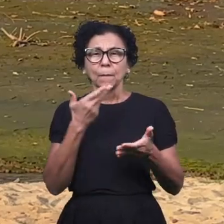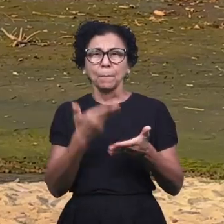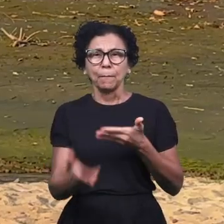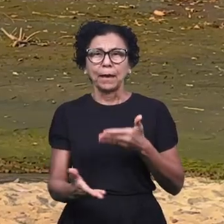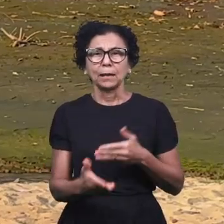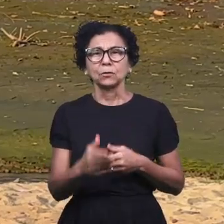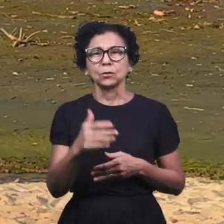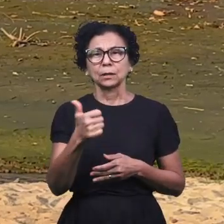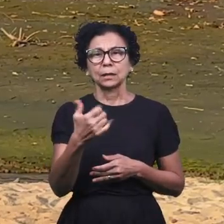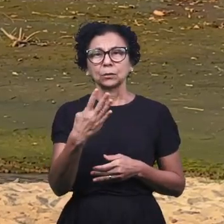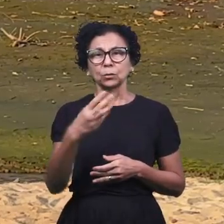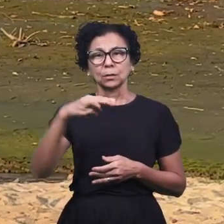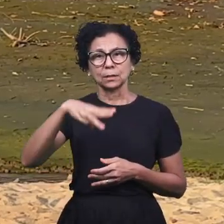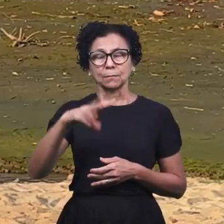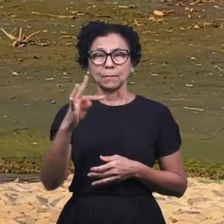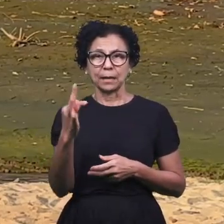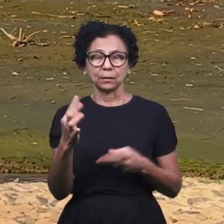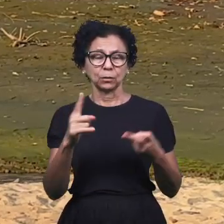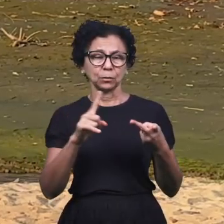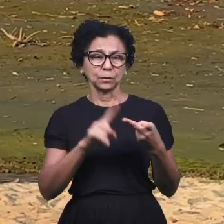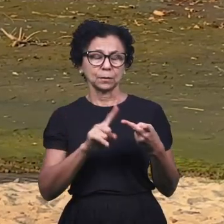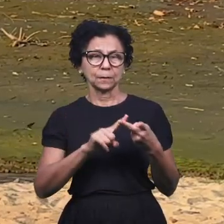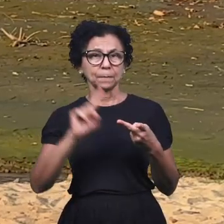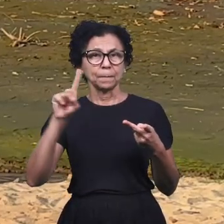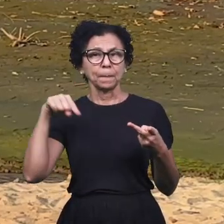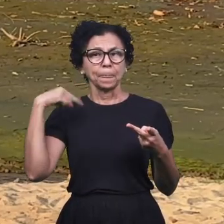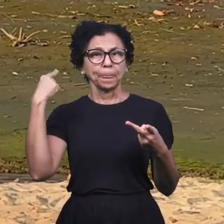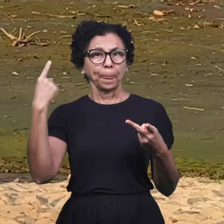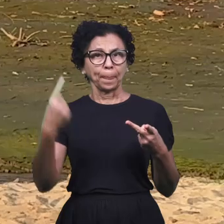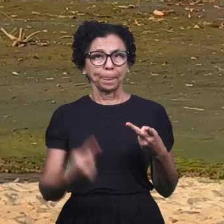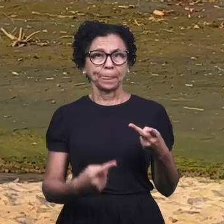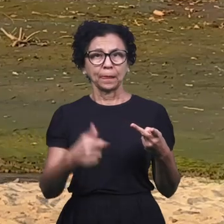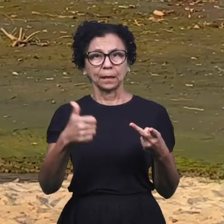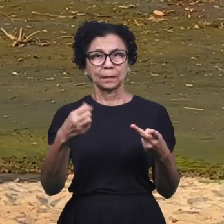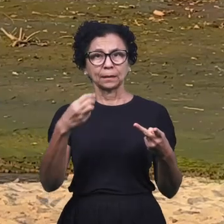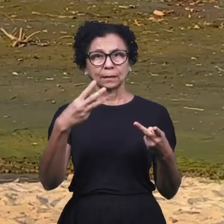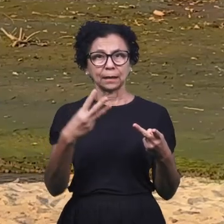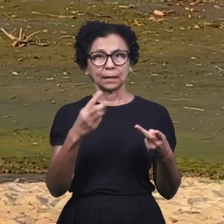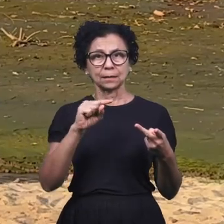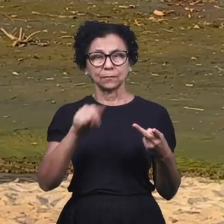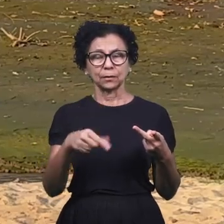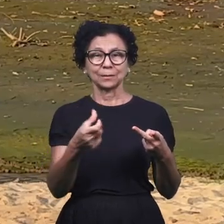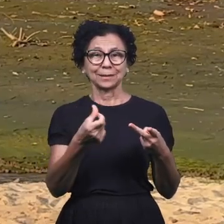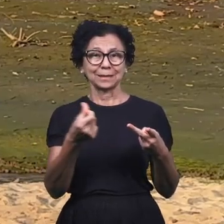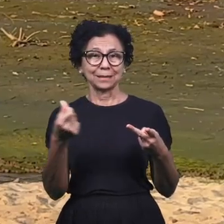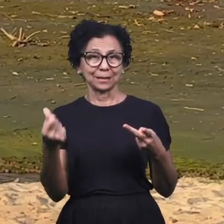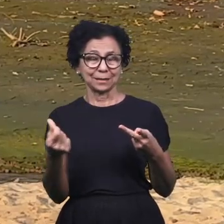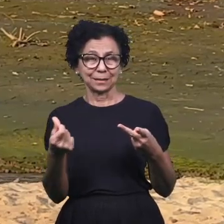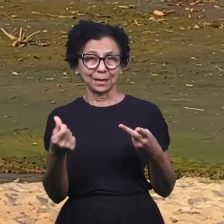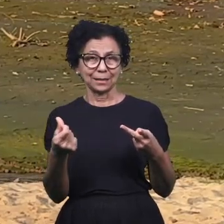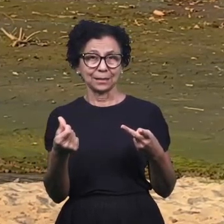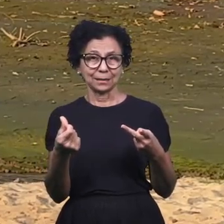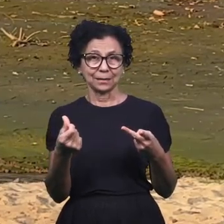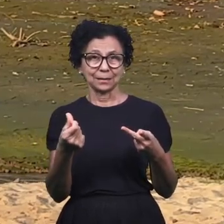metros em 1906, depois a gente vem com uma vazante de 13,66